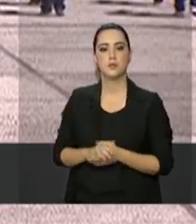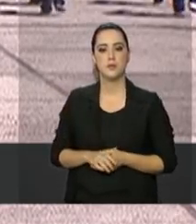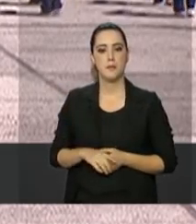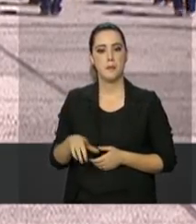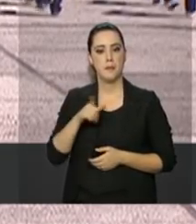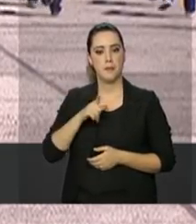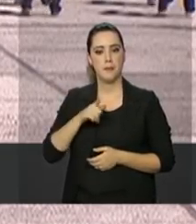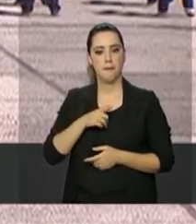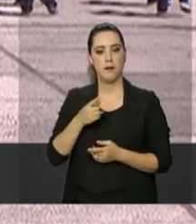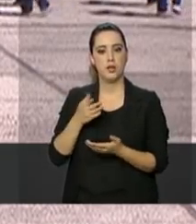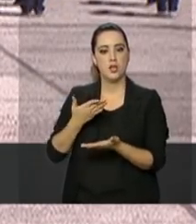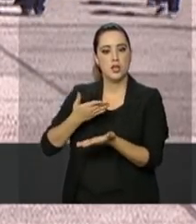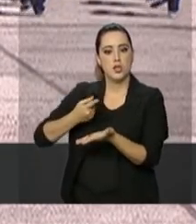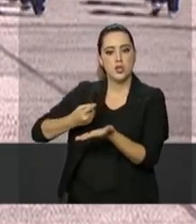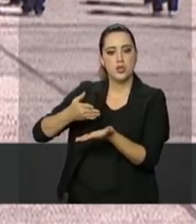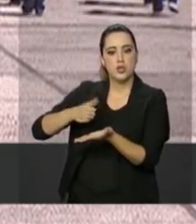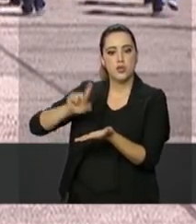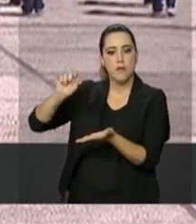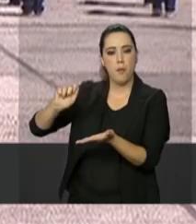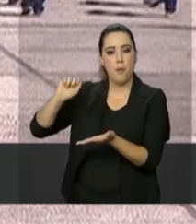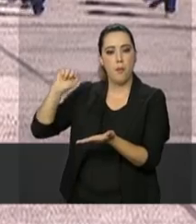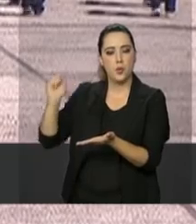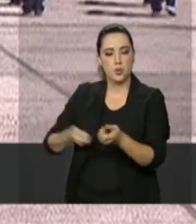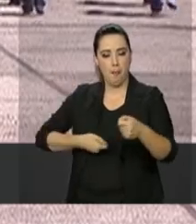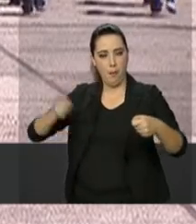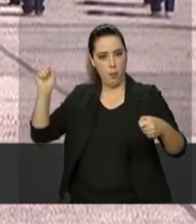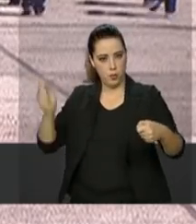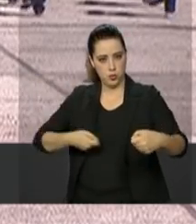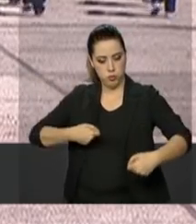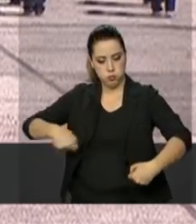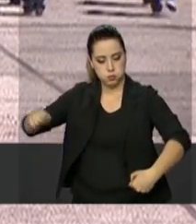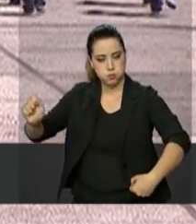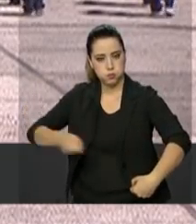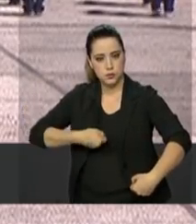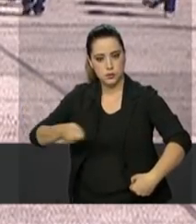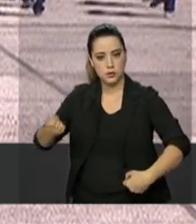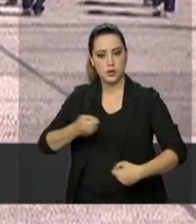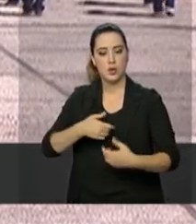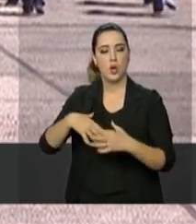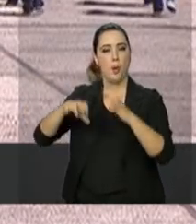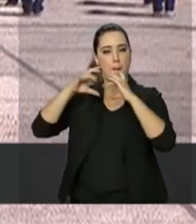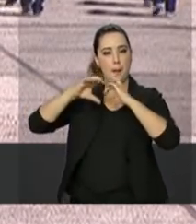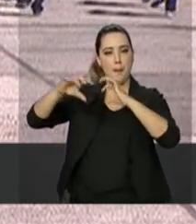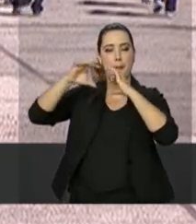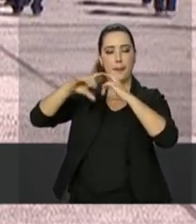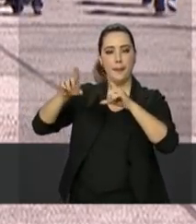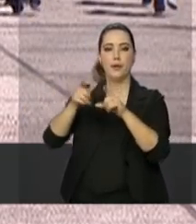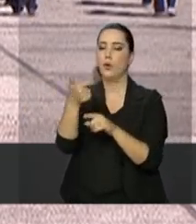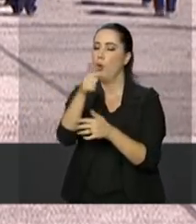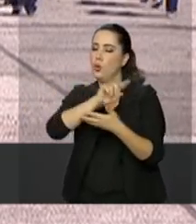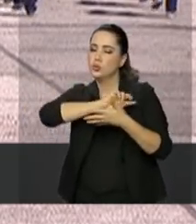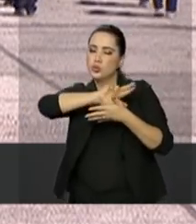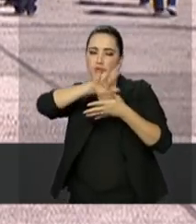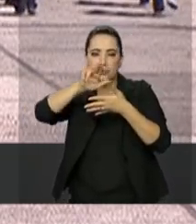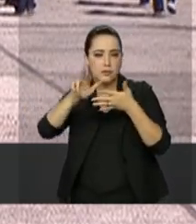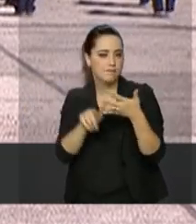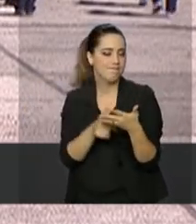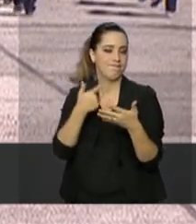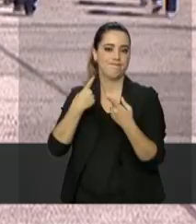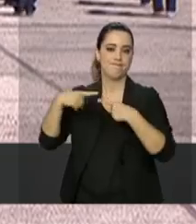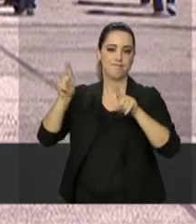estamos vendo os bombos, os pratos, as liras, os trompetes, dentre outros instrumentos.